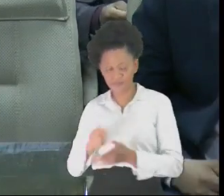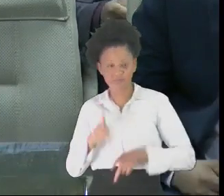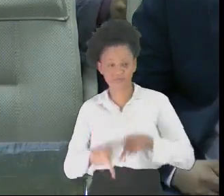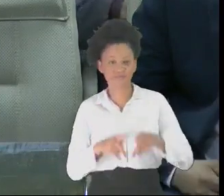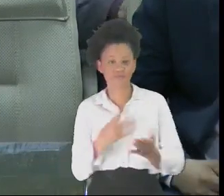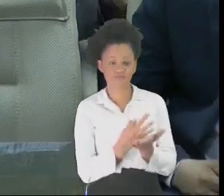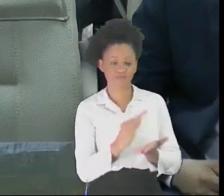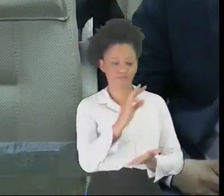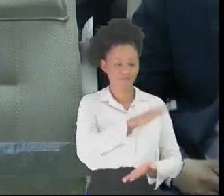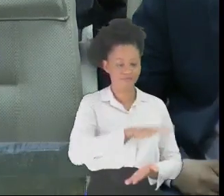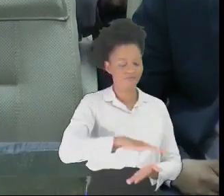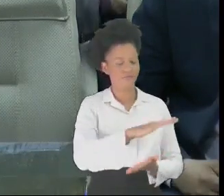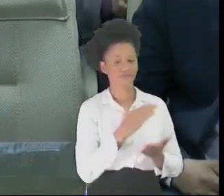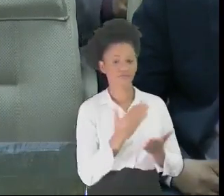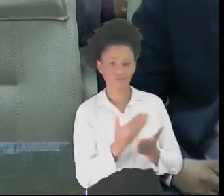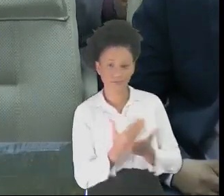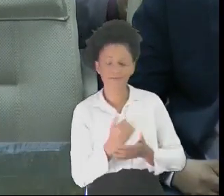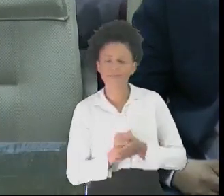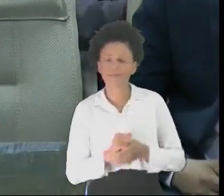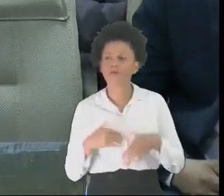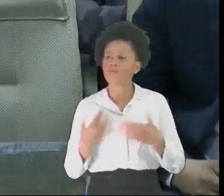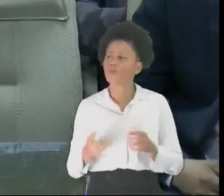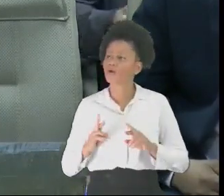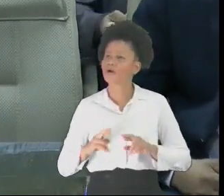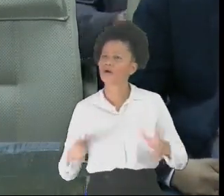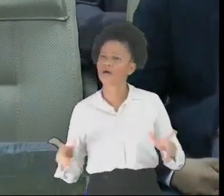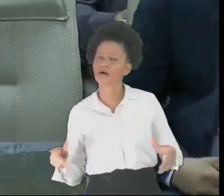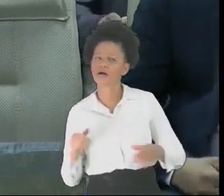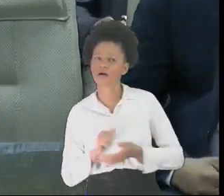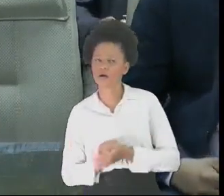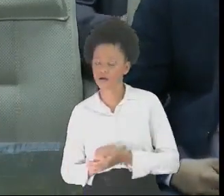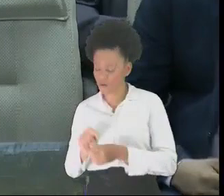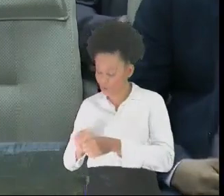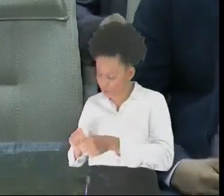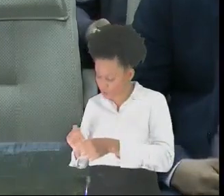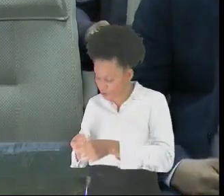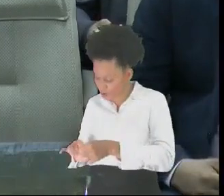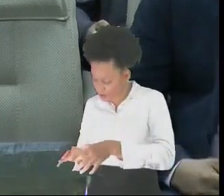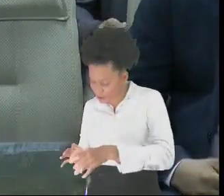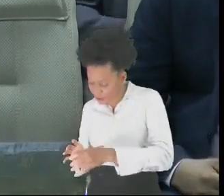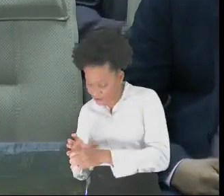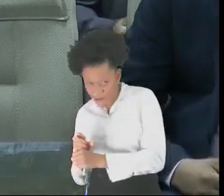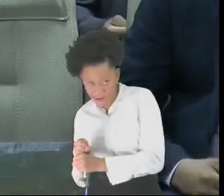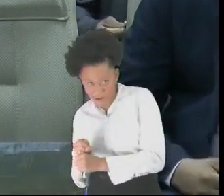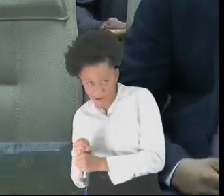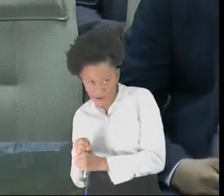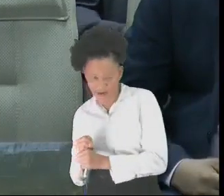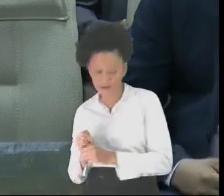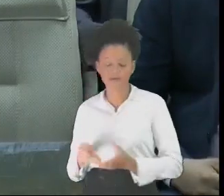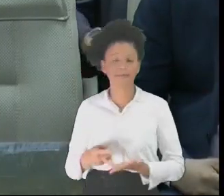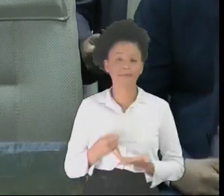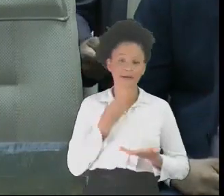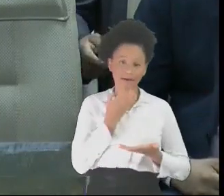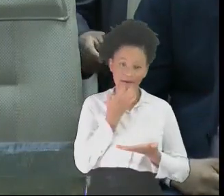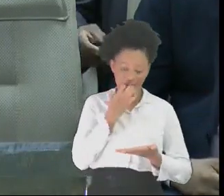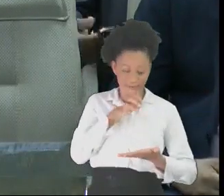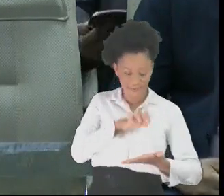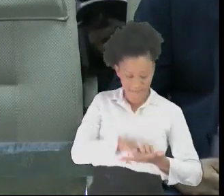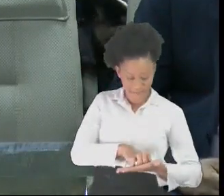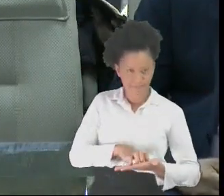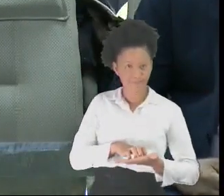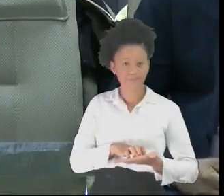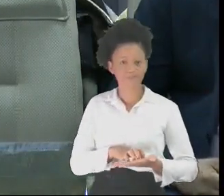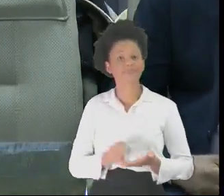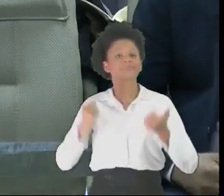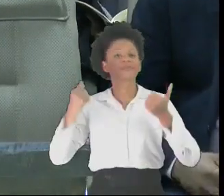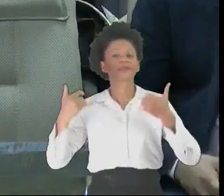Tessalonicenses. Pastor Isualdo, qual a diferença de carta para epístola? Não é? Tem muitas explicações, mas a mais correta é